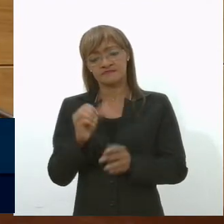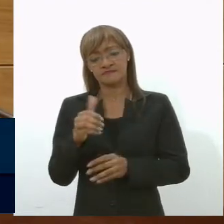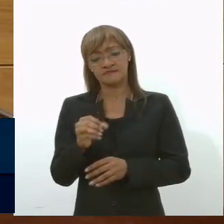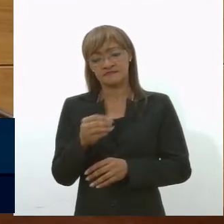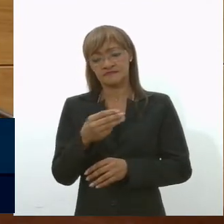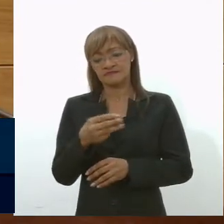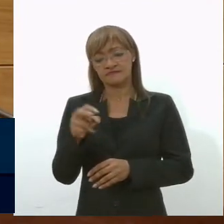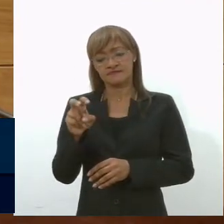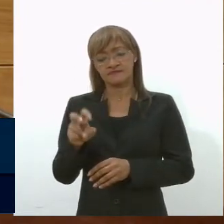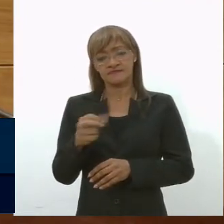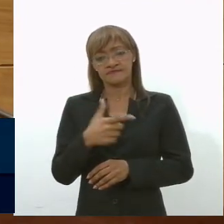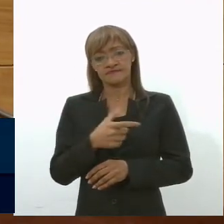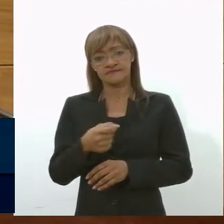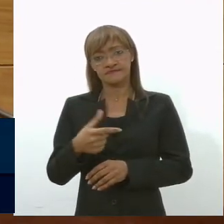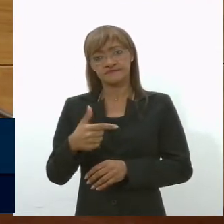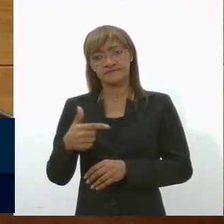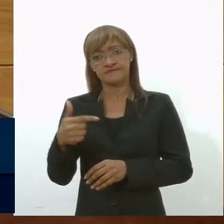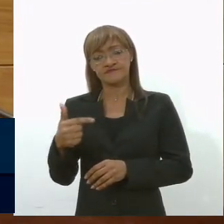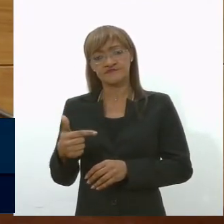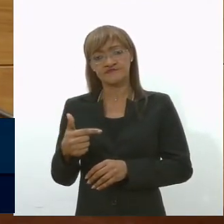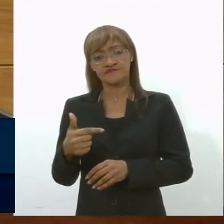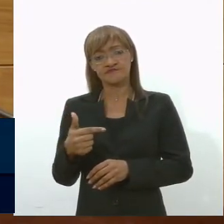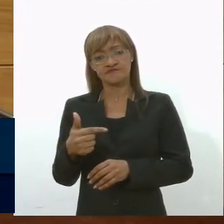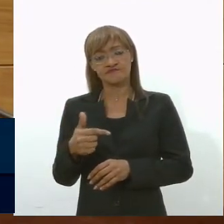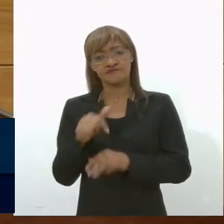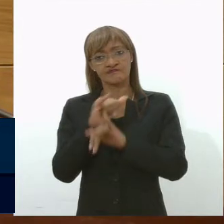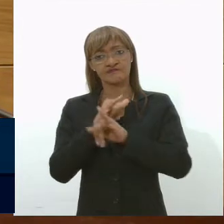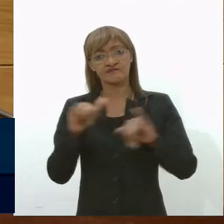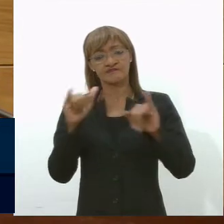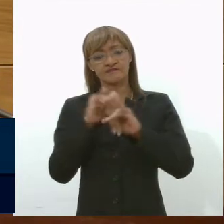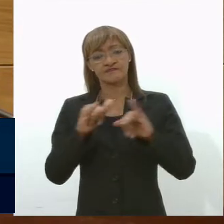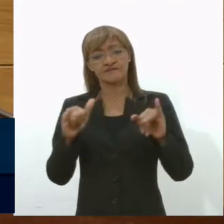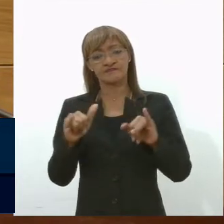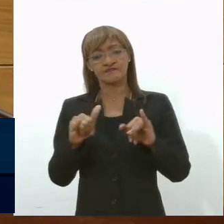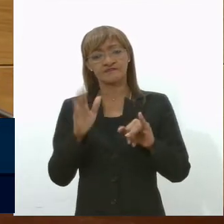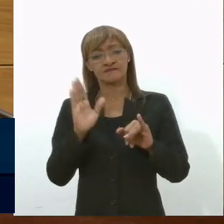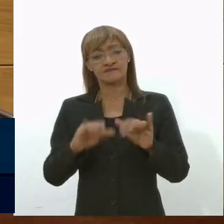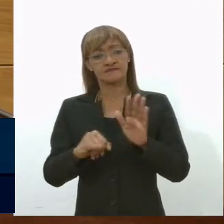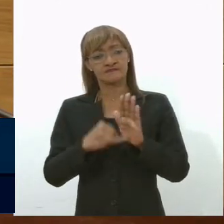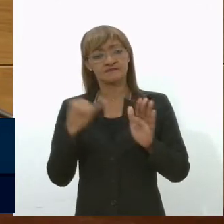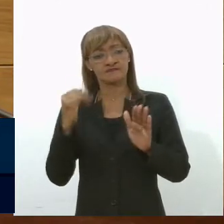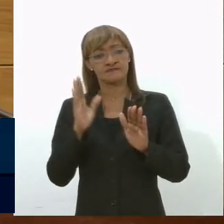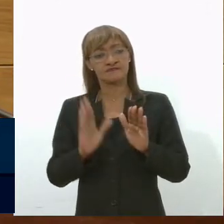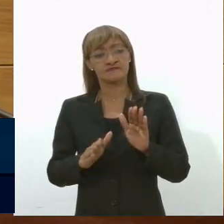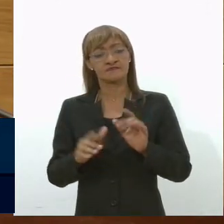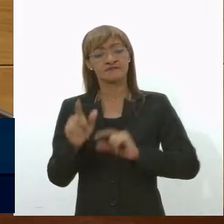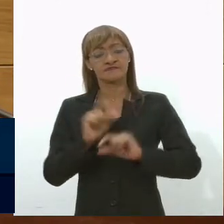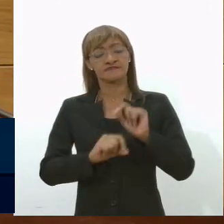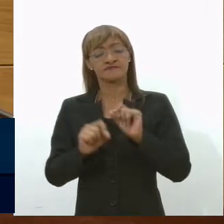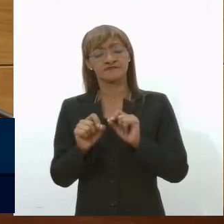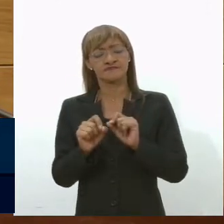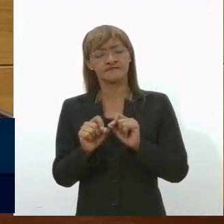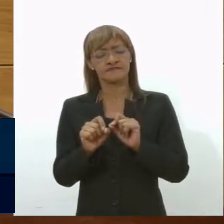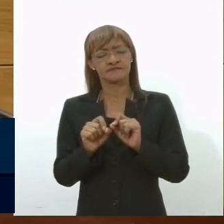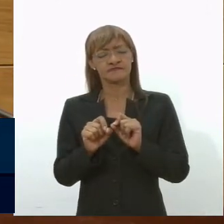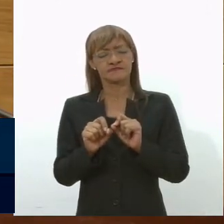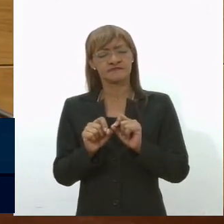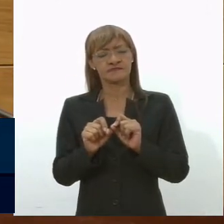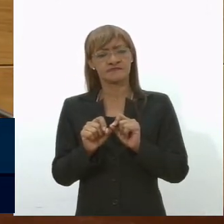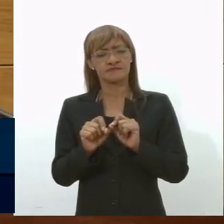1035-2022, Sedurbis. Comunicação de celebração de contrato, termo de colaboração e aditivos.